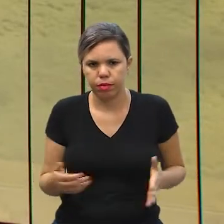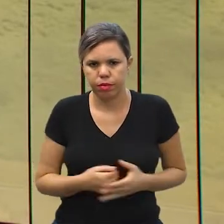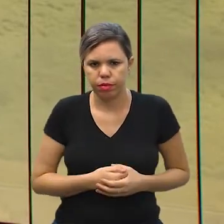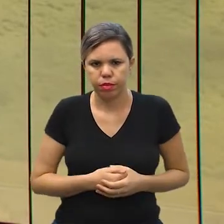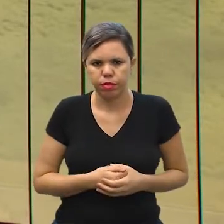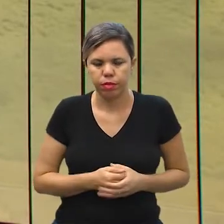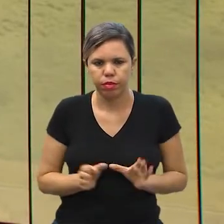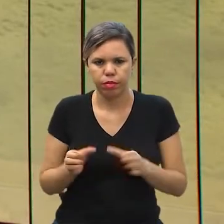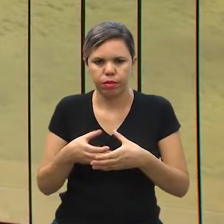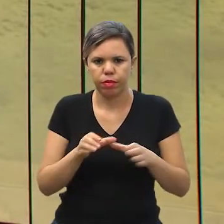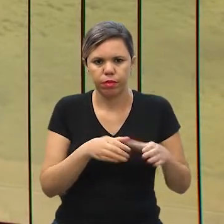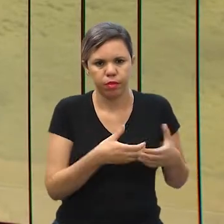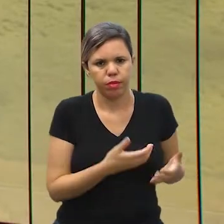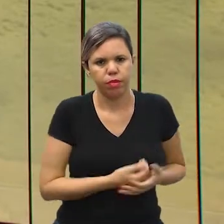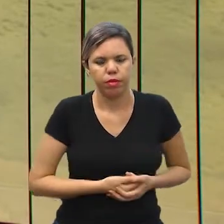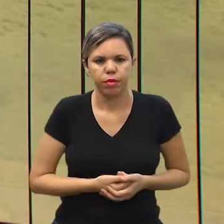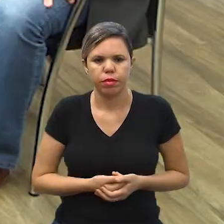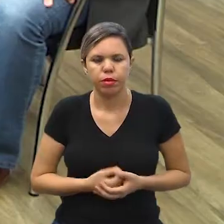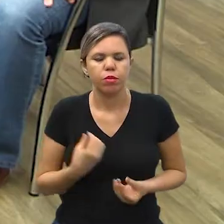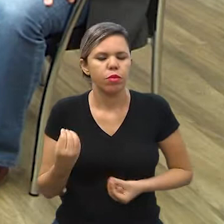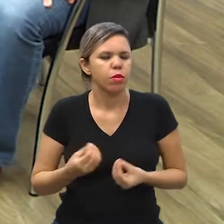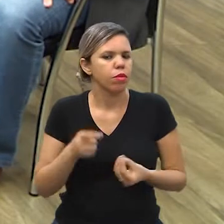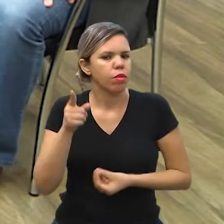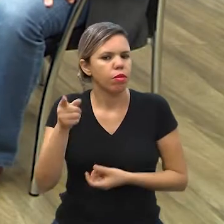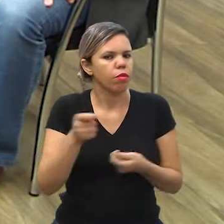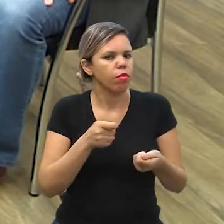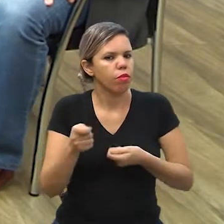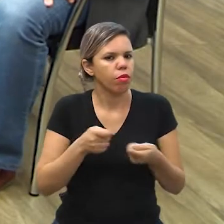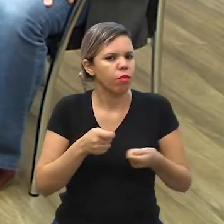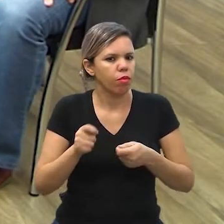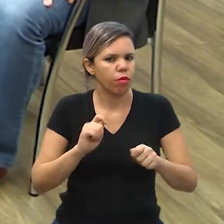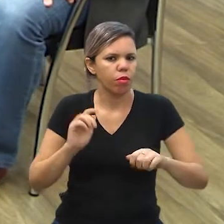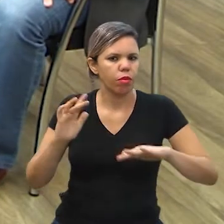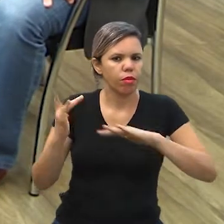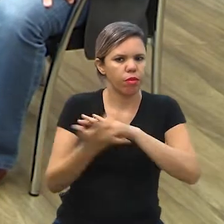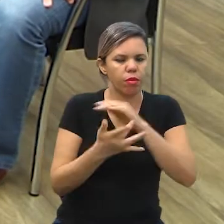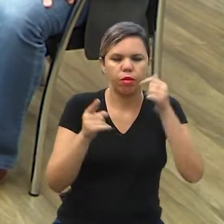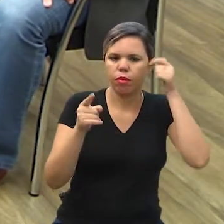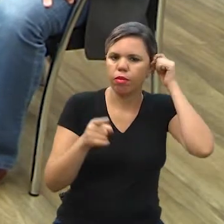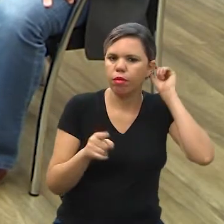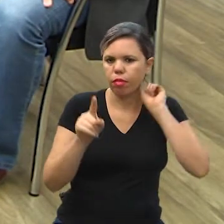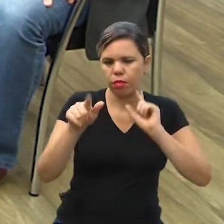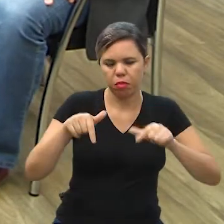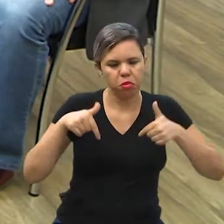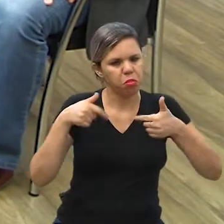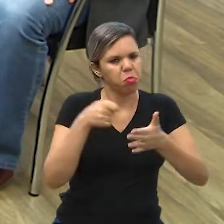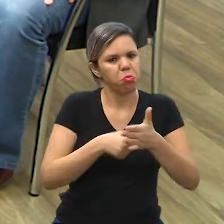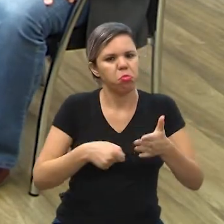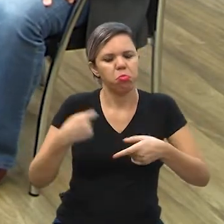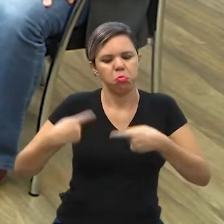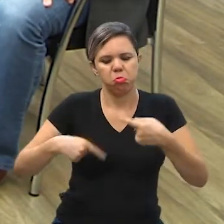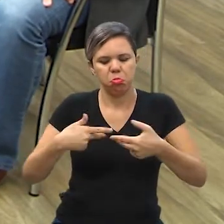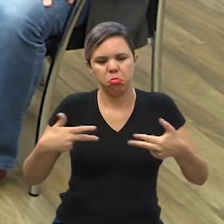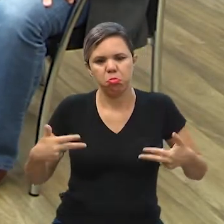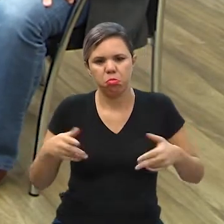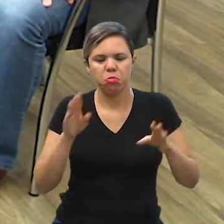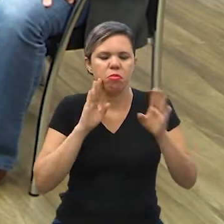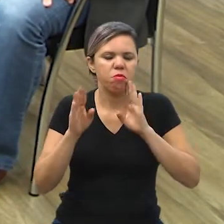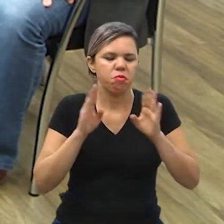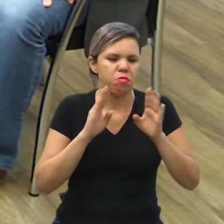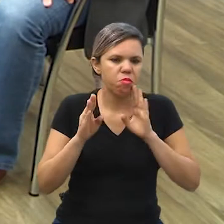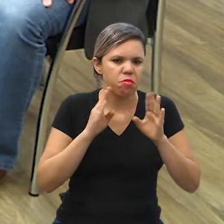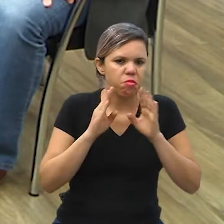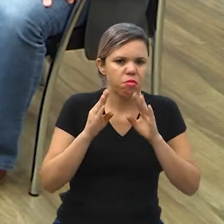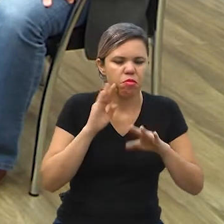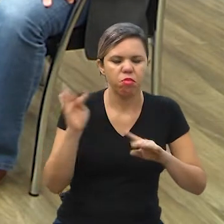período com as turmas lá Paulo como é que você lida com as redes sociais certo antes faz de baixo por